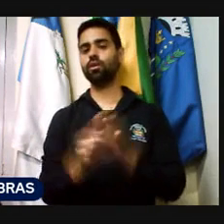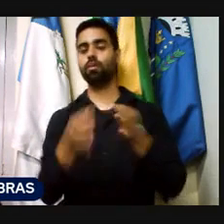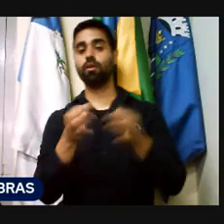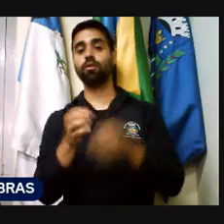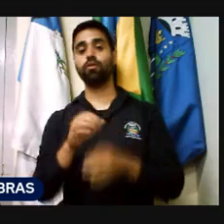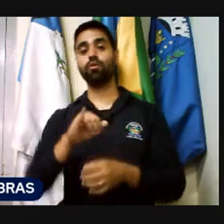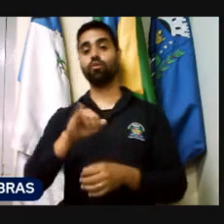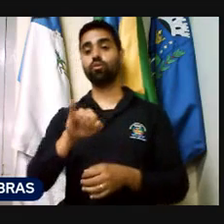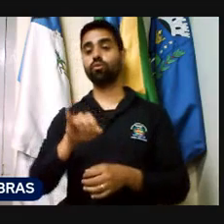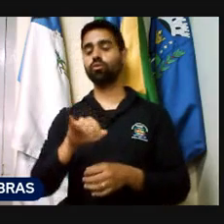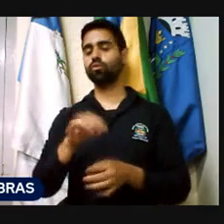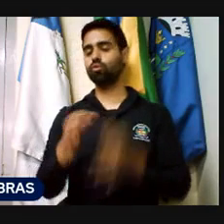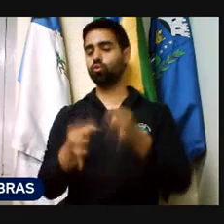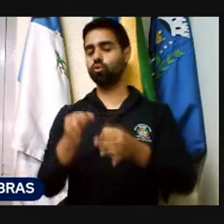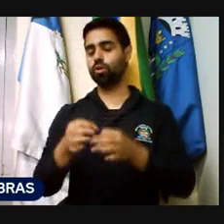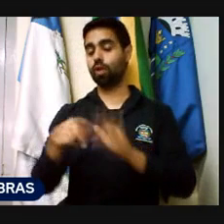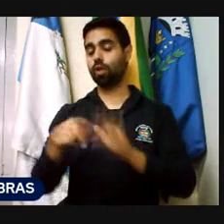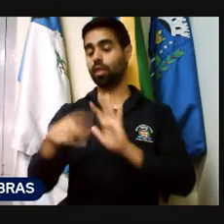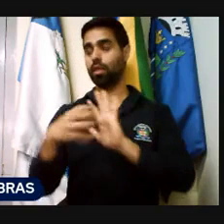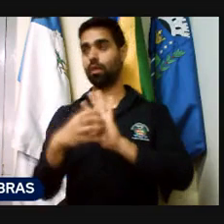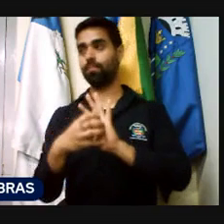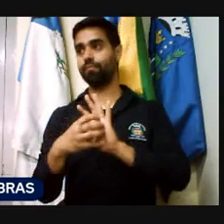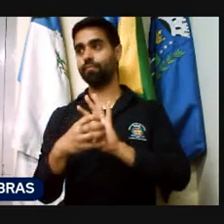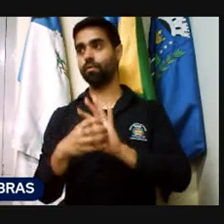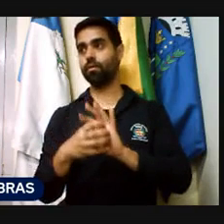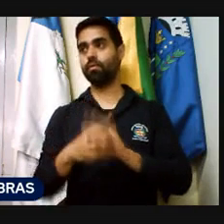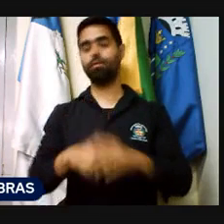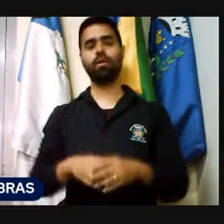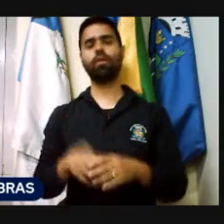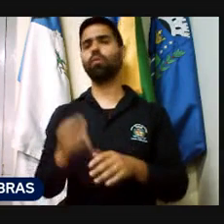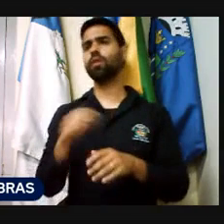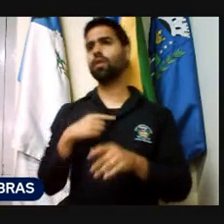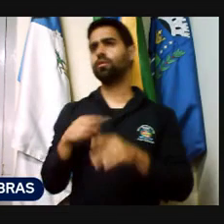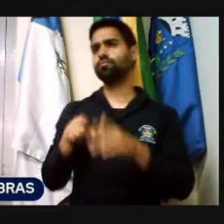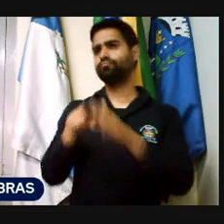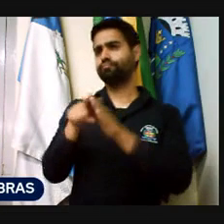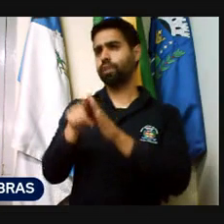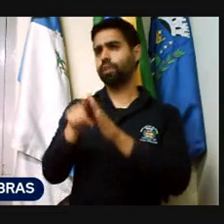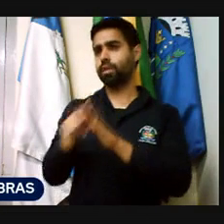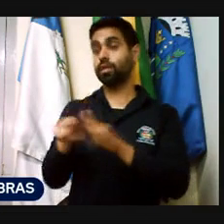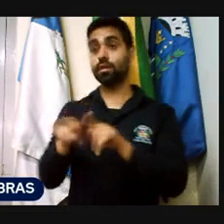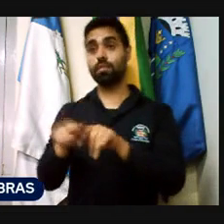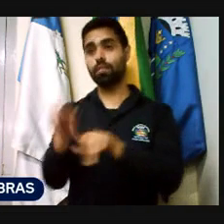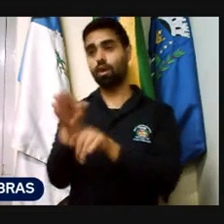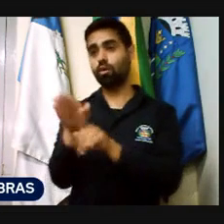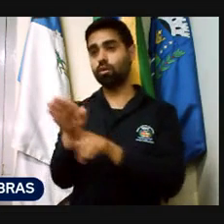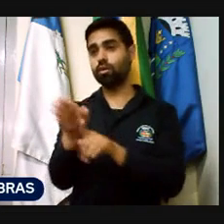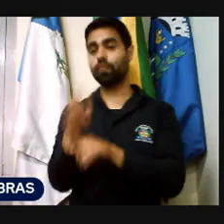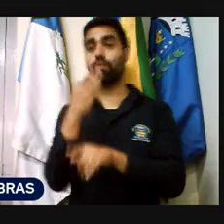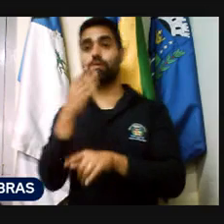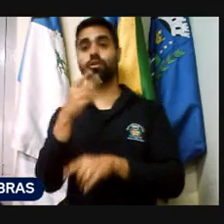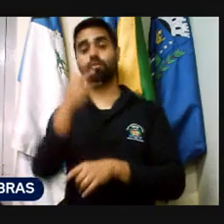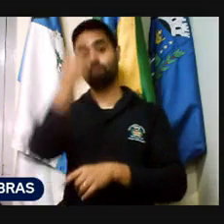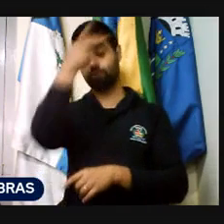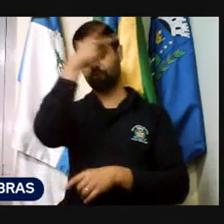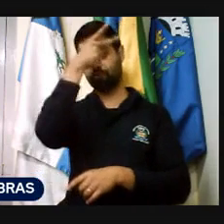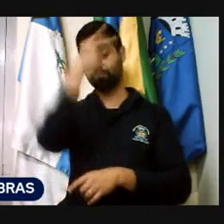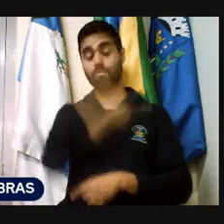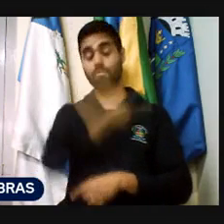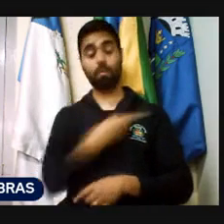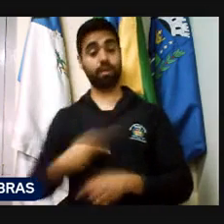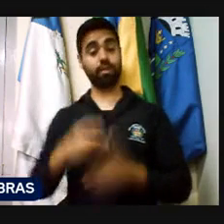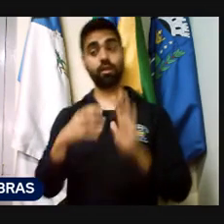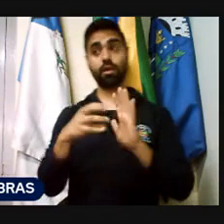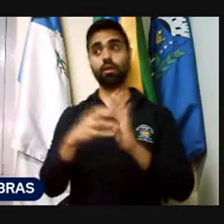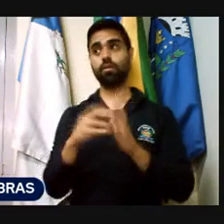consultoria jurídica. O presente parecer de caráter consultivo e para orientação foi requerido pelo excelentíssimo presidente desta Casa